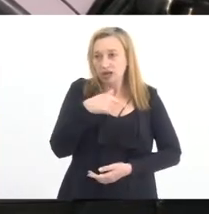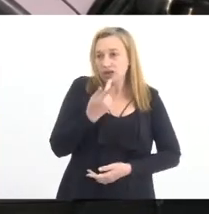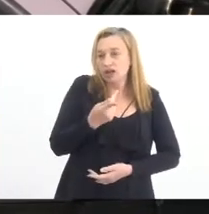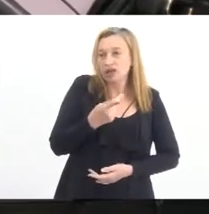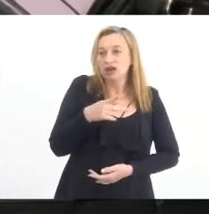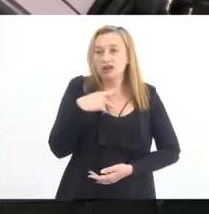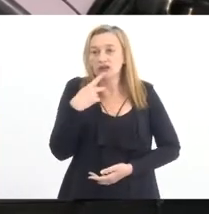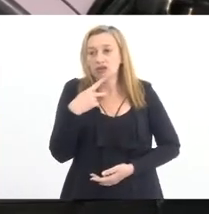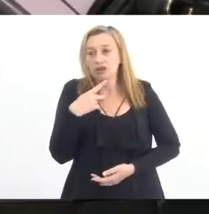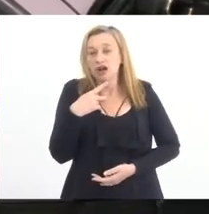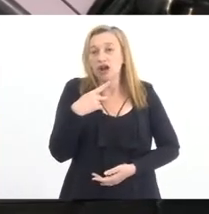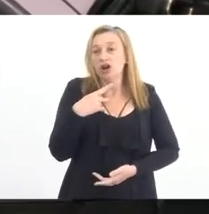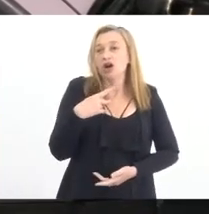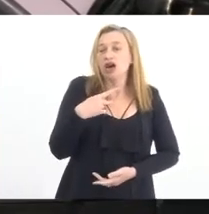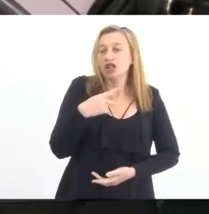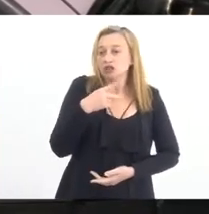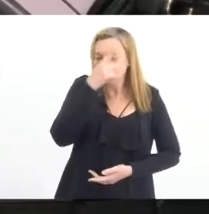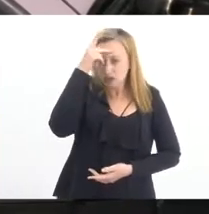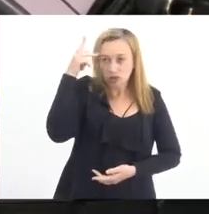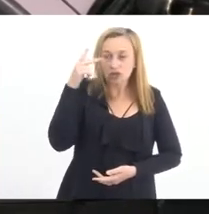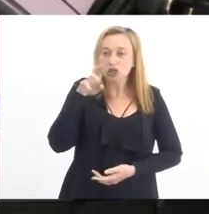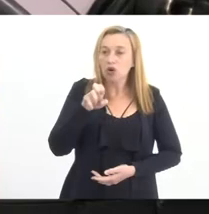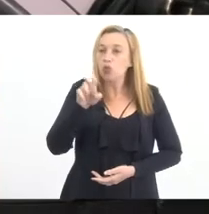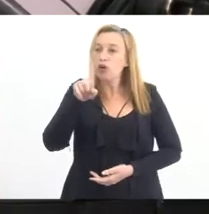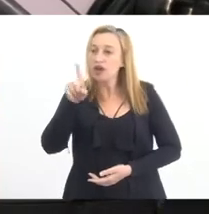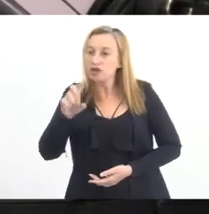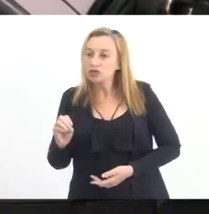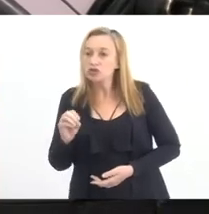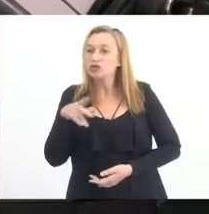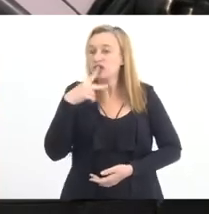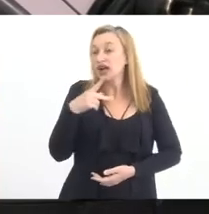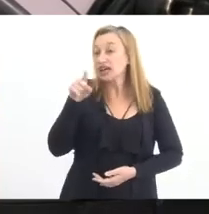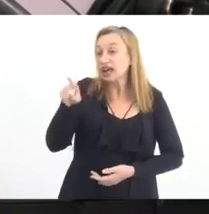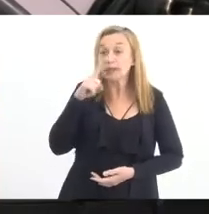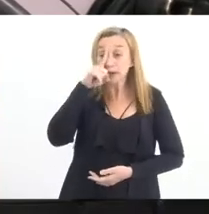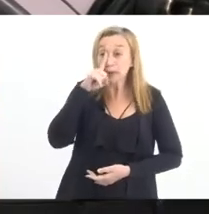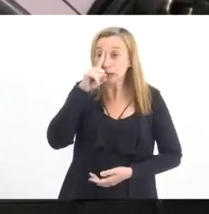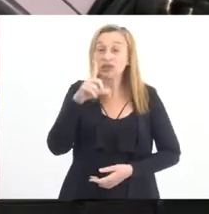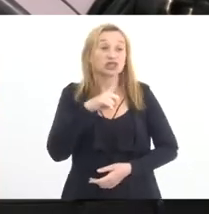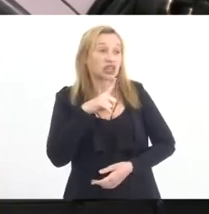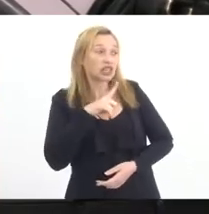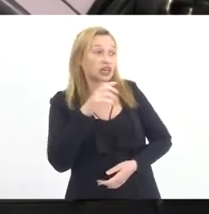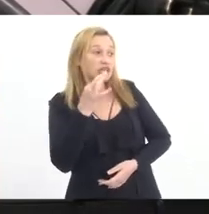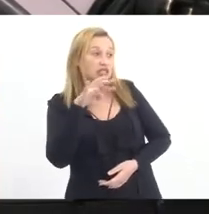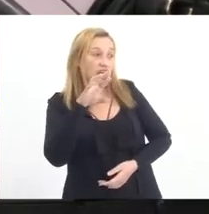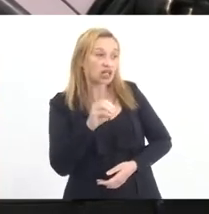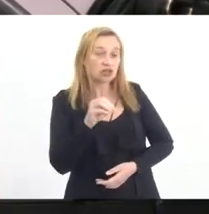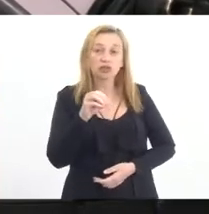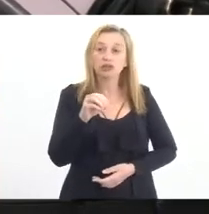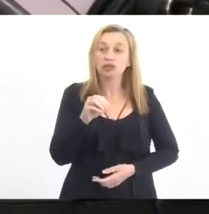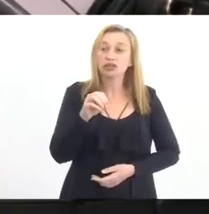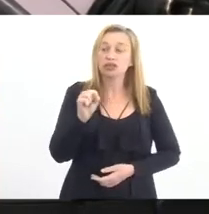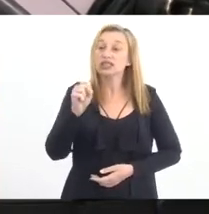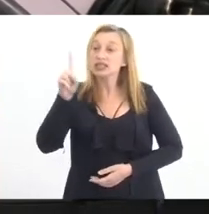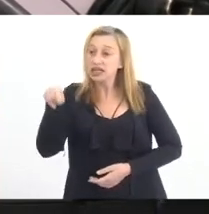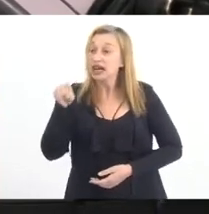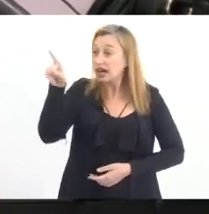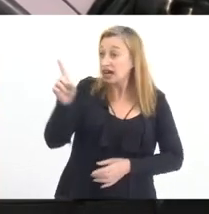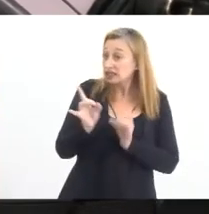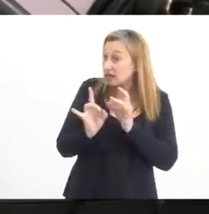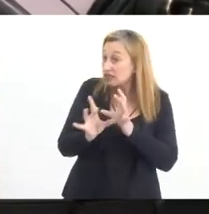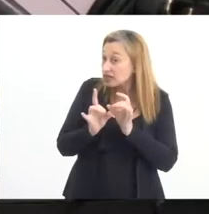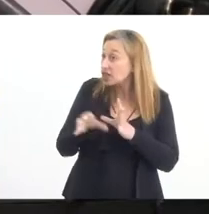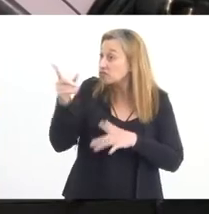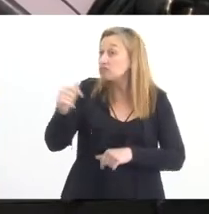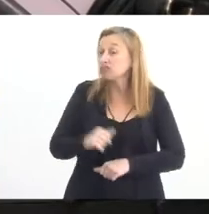é perigoso, Santa Cruz. Tem a Estácio de Sá em Santa Cruz, que está vendendo. A Estácio de Sá em Santa Cruz está sendo vendida. Por que